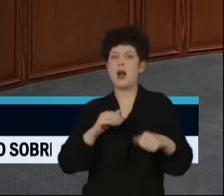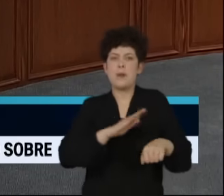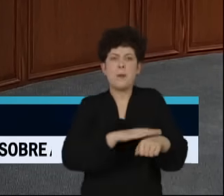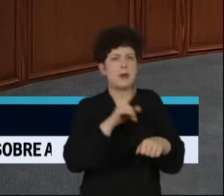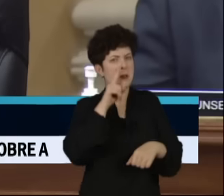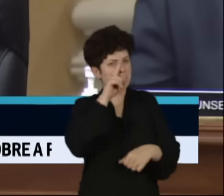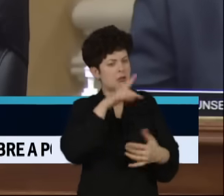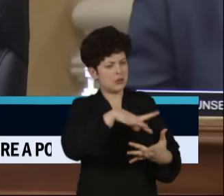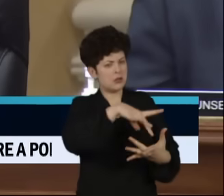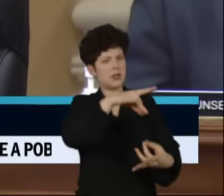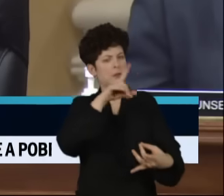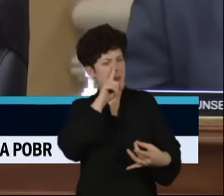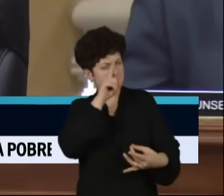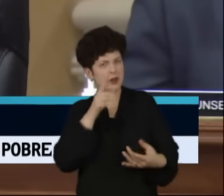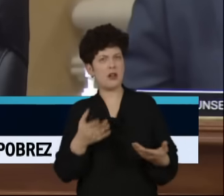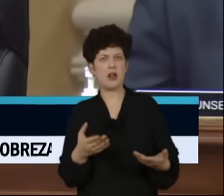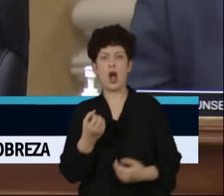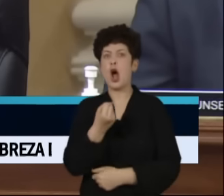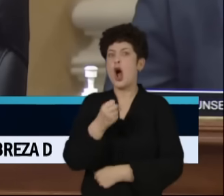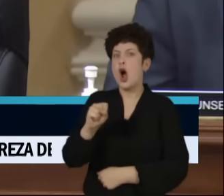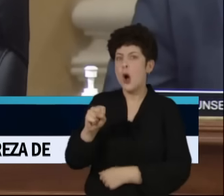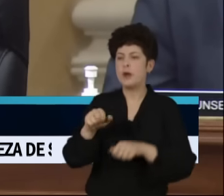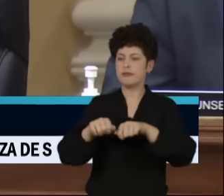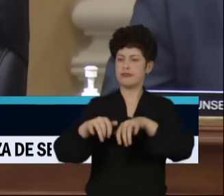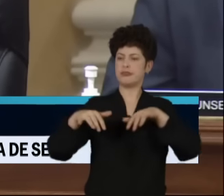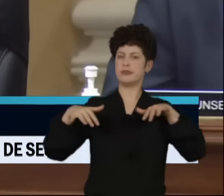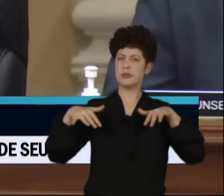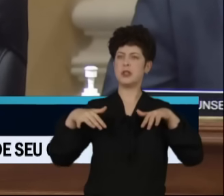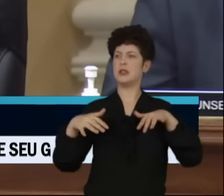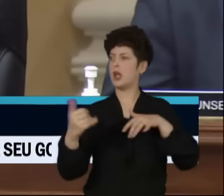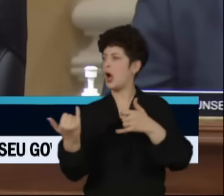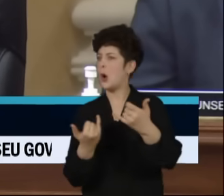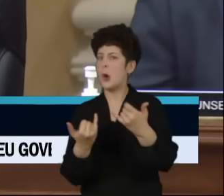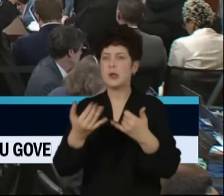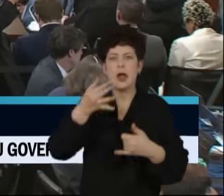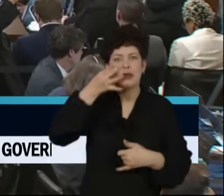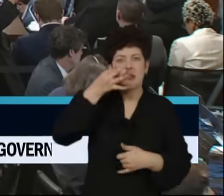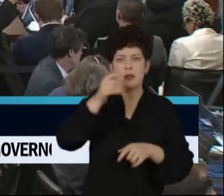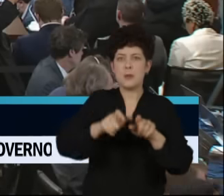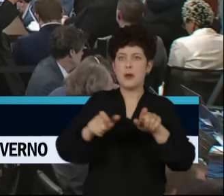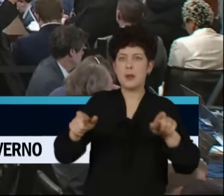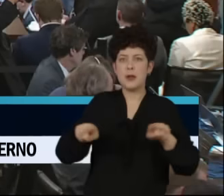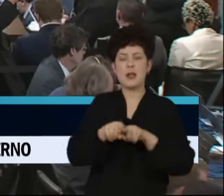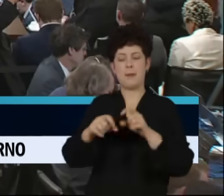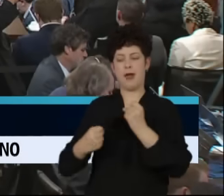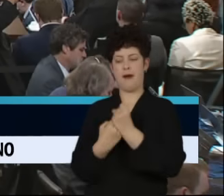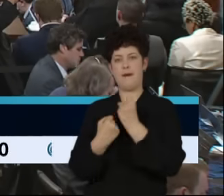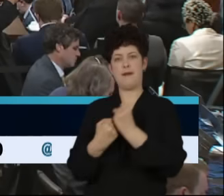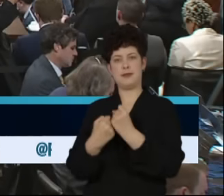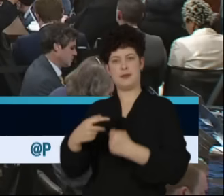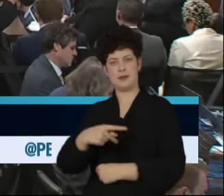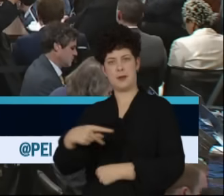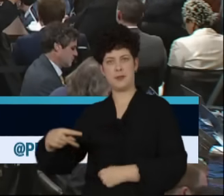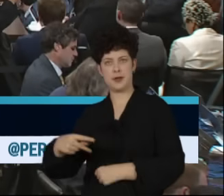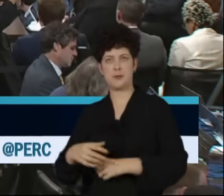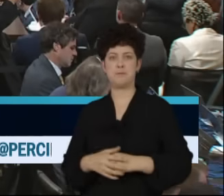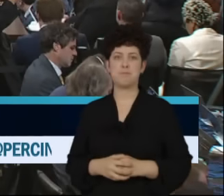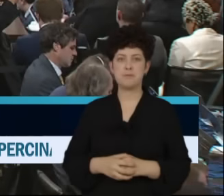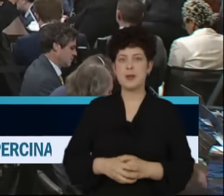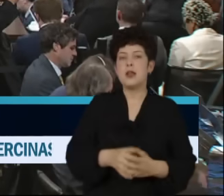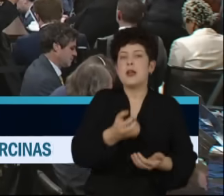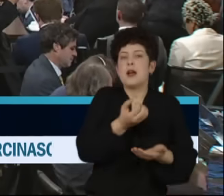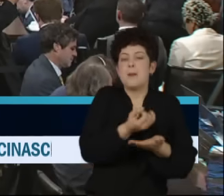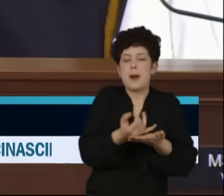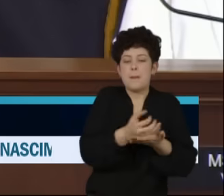democracia americana. Foram oito audiências que ouviram relatos de testemunhas, incluindo assessores da presidência, transcrições de